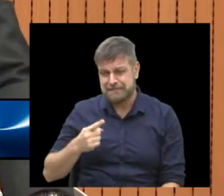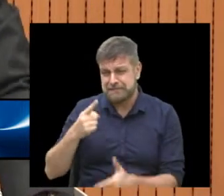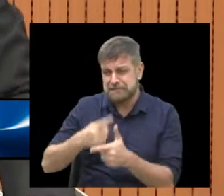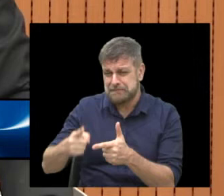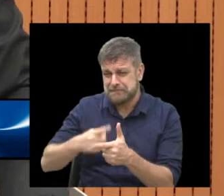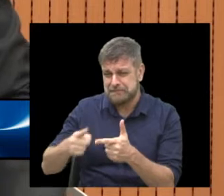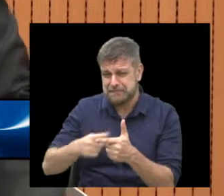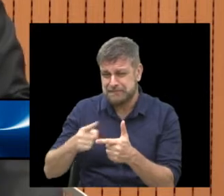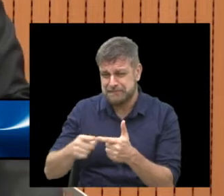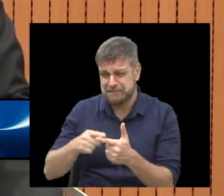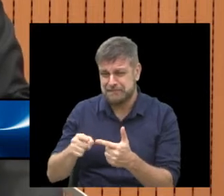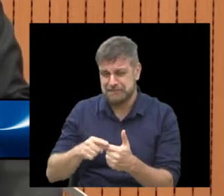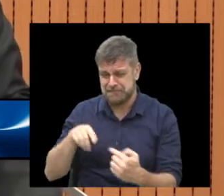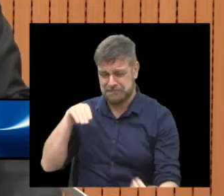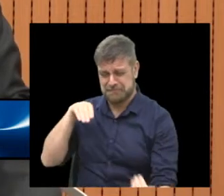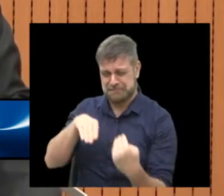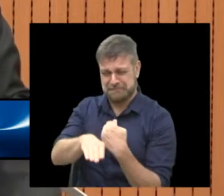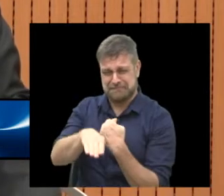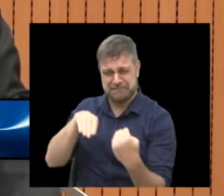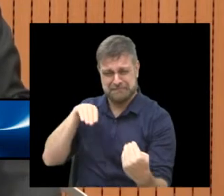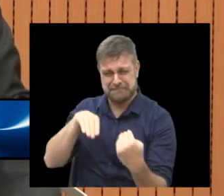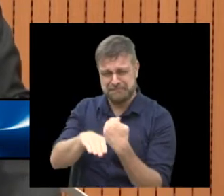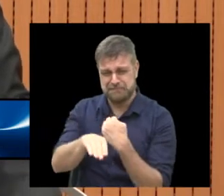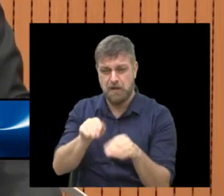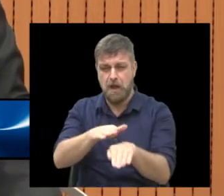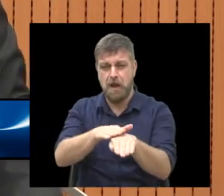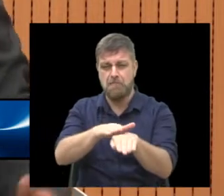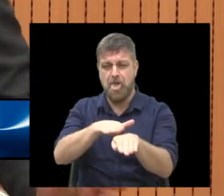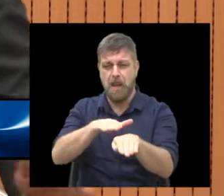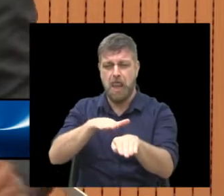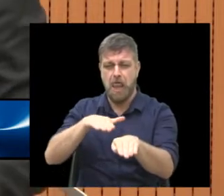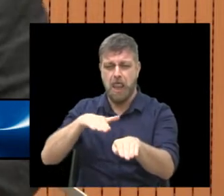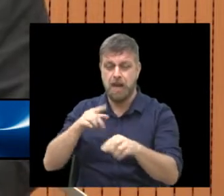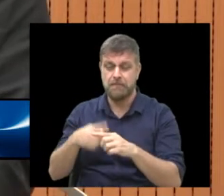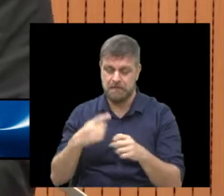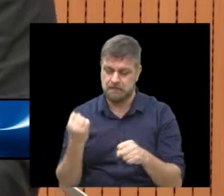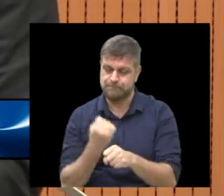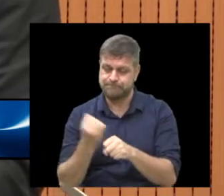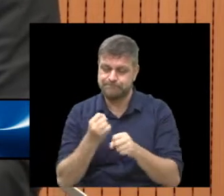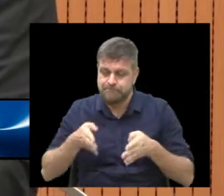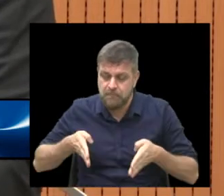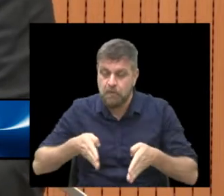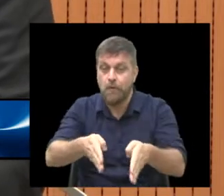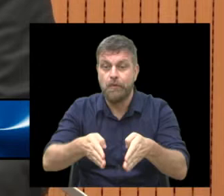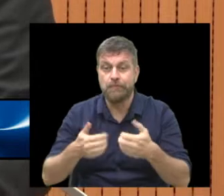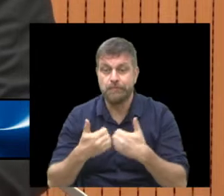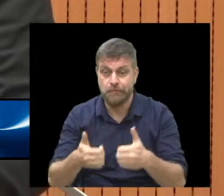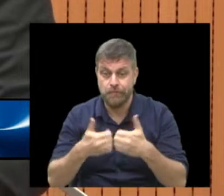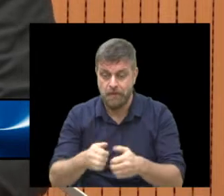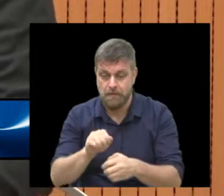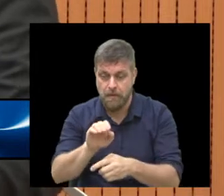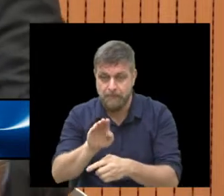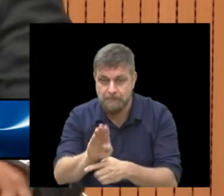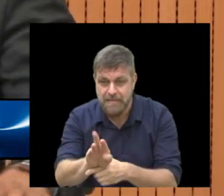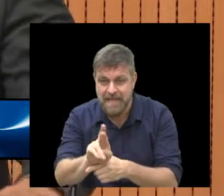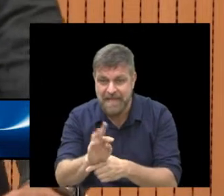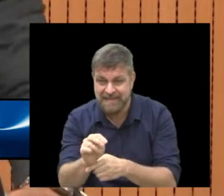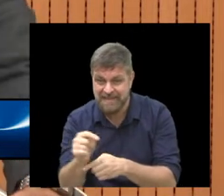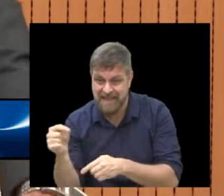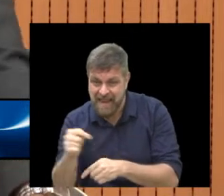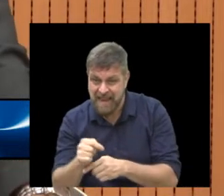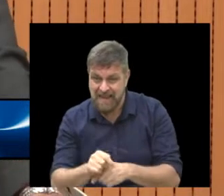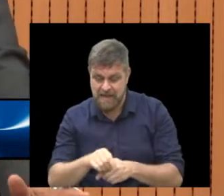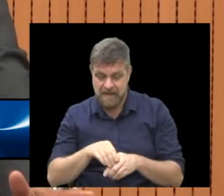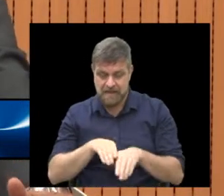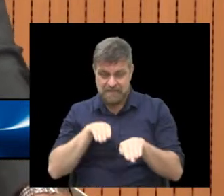o trânsito em virtude das obras do BRT. E me surgiu a ideia de, na via Santos